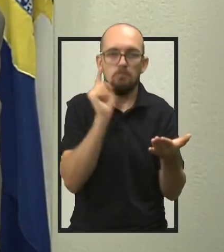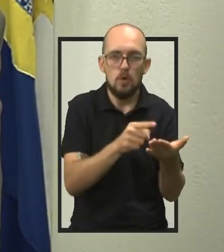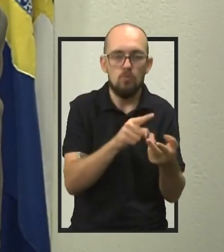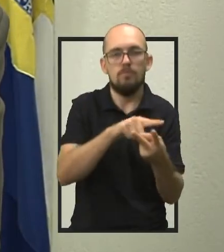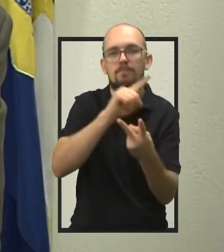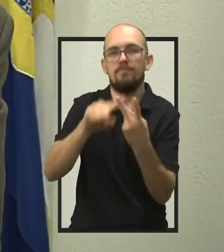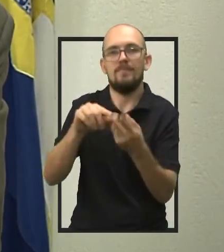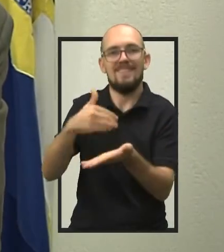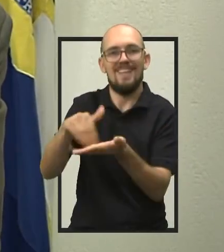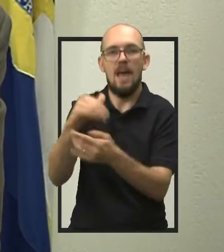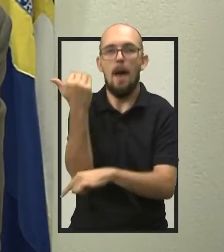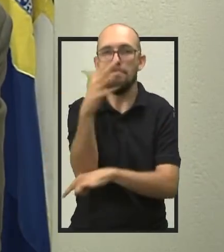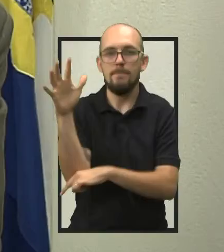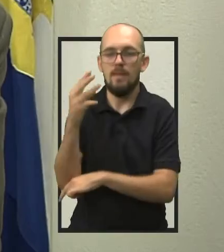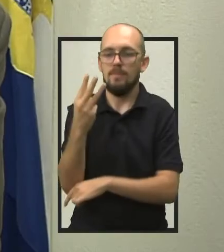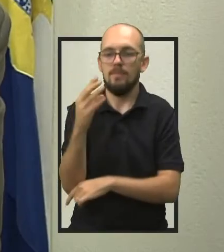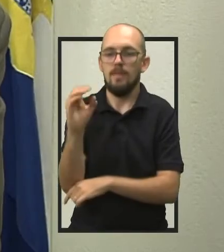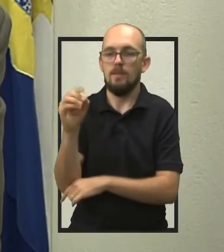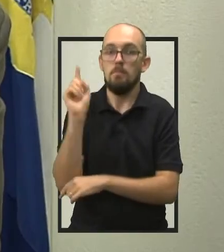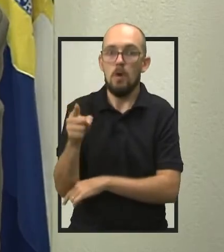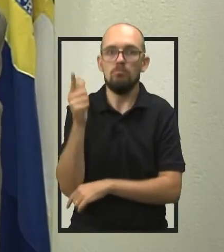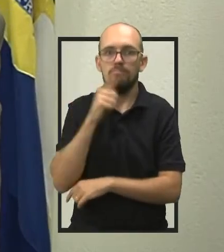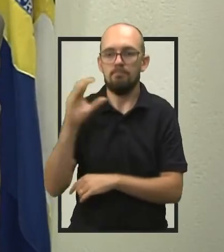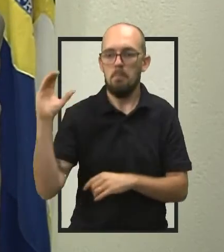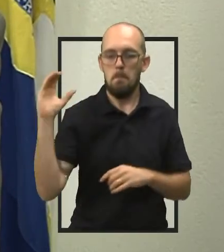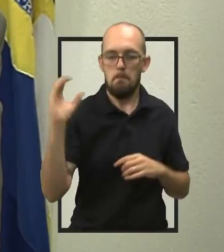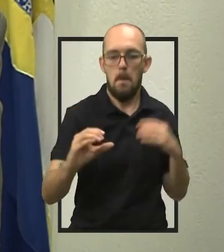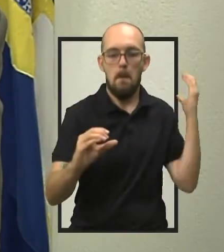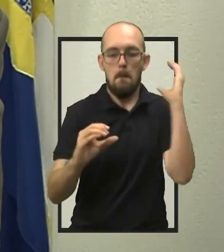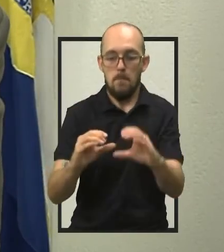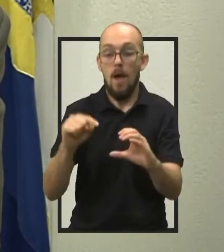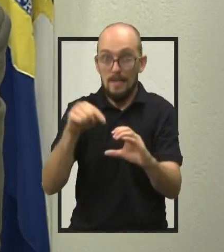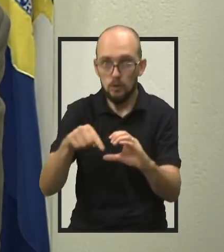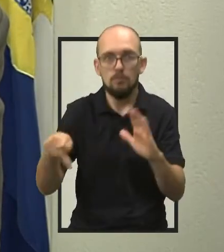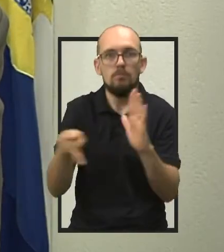300 mil. Então já está uma fase bem adiantada, inclusive